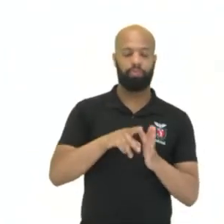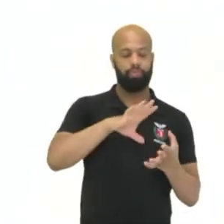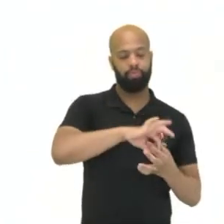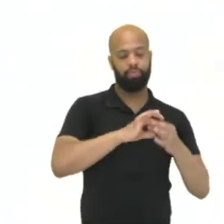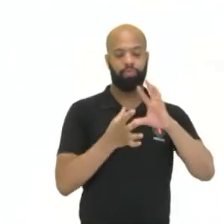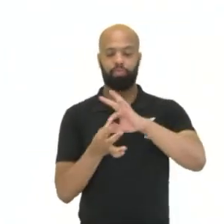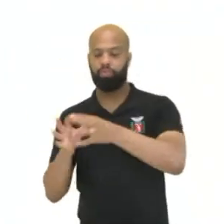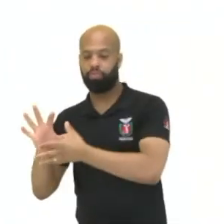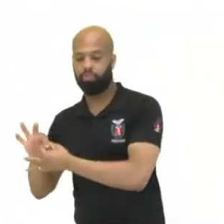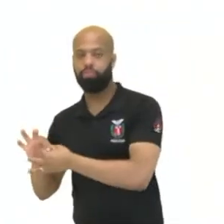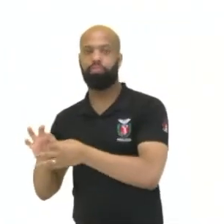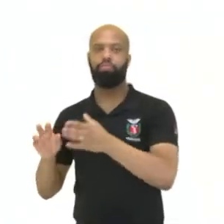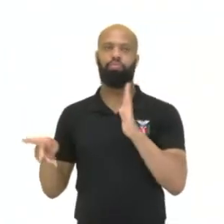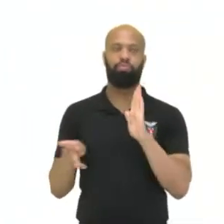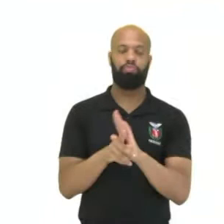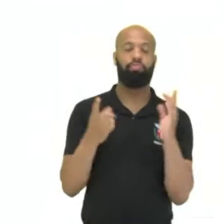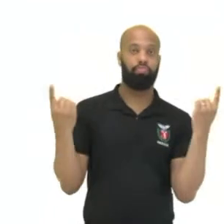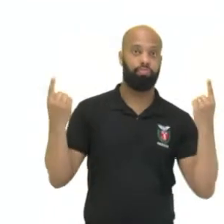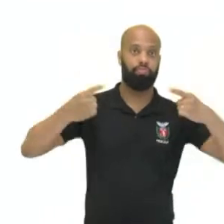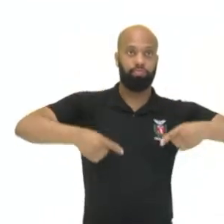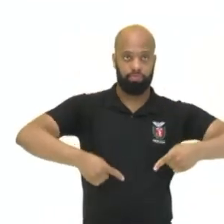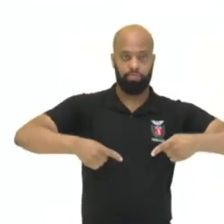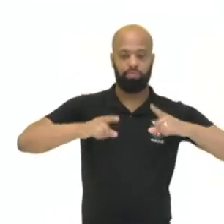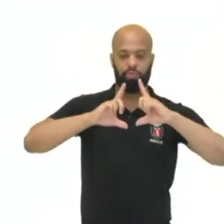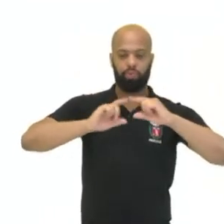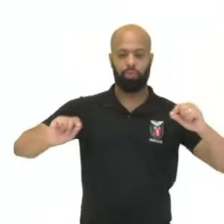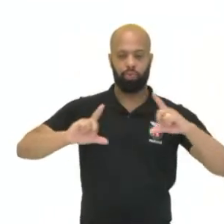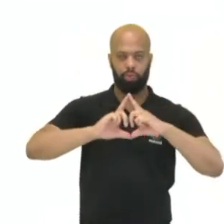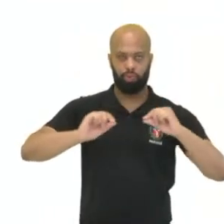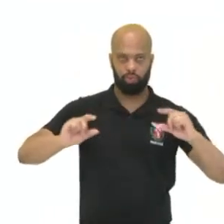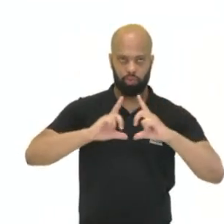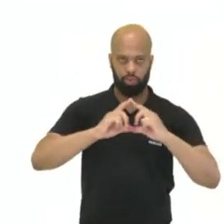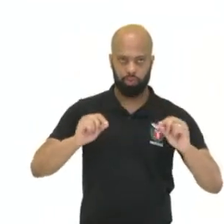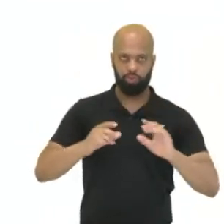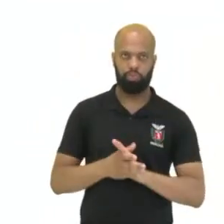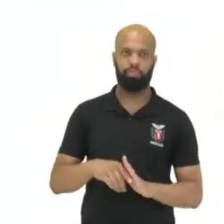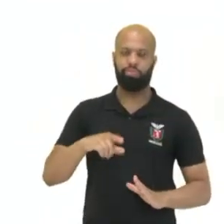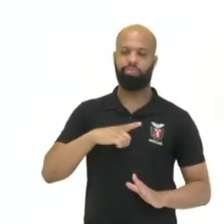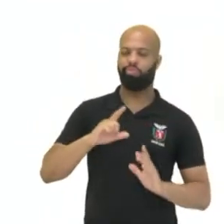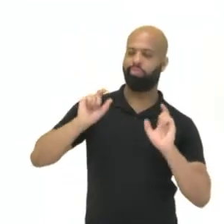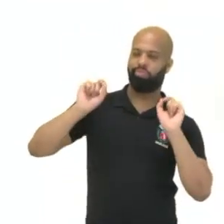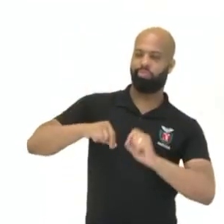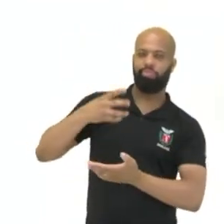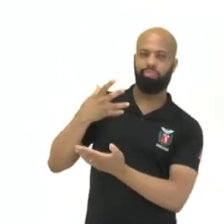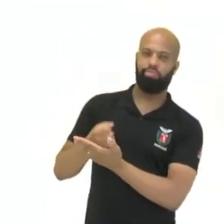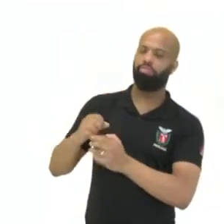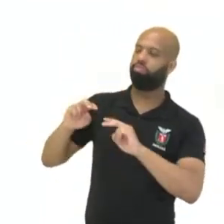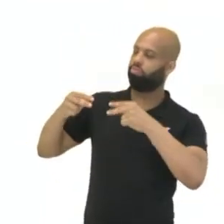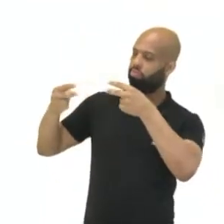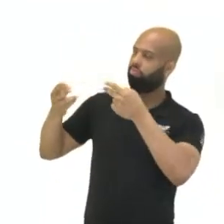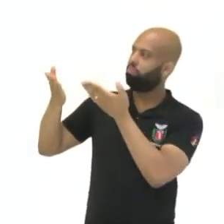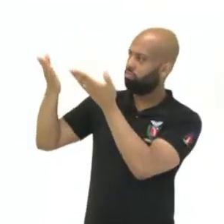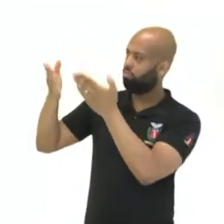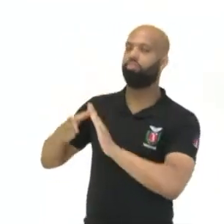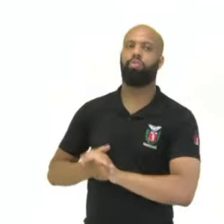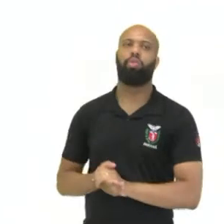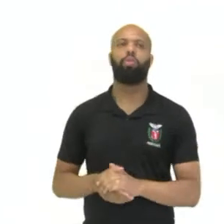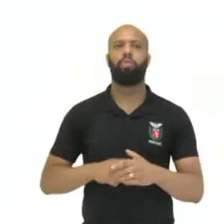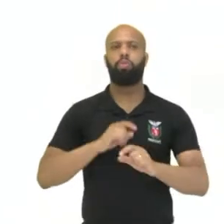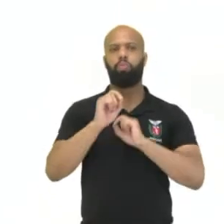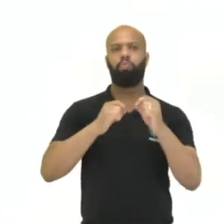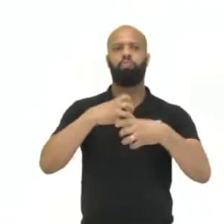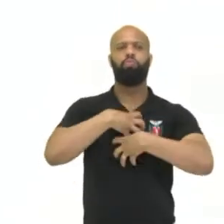gráfico Taku Soto. É o cartaz dos Jogos Olímpicos, né? Está disponível em olympic.com. E o que as formas